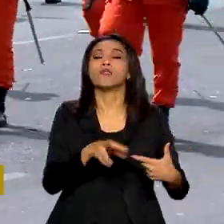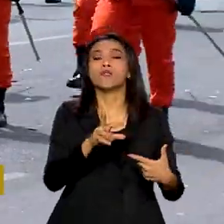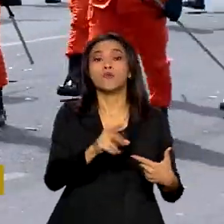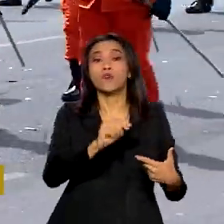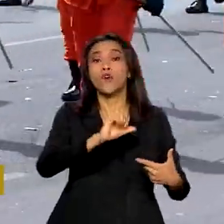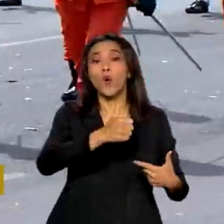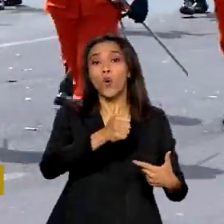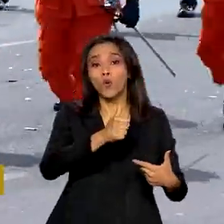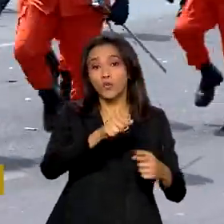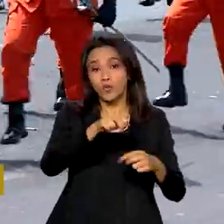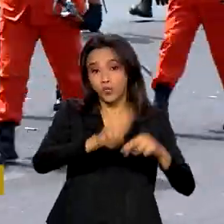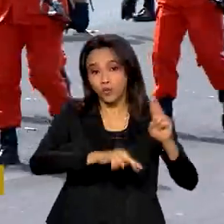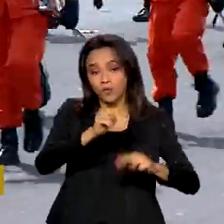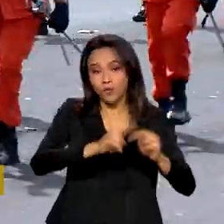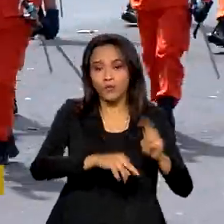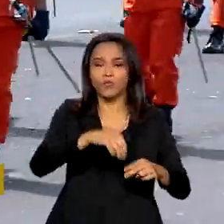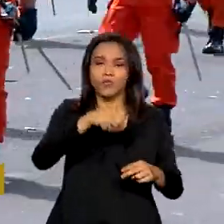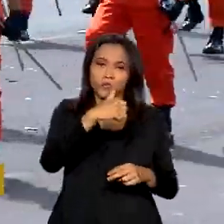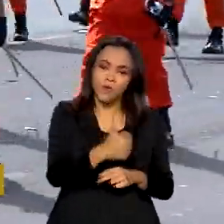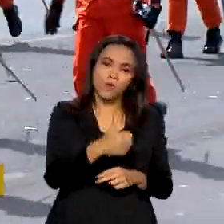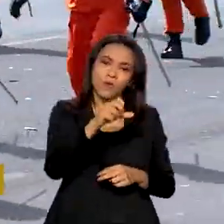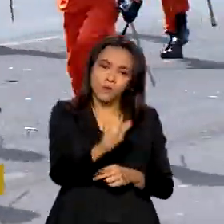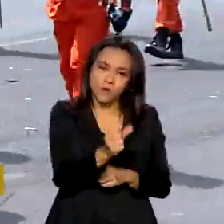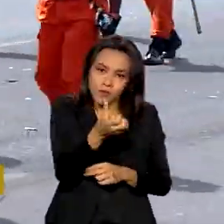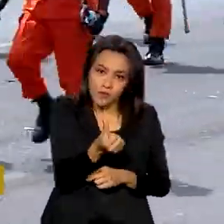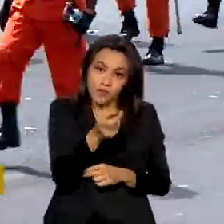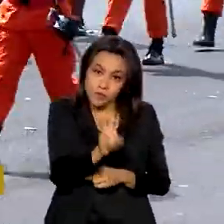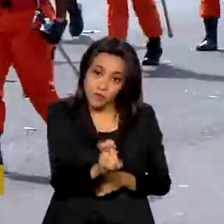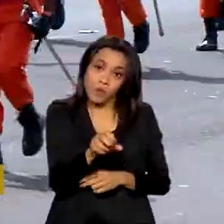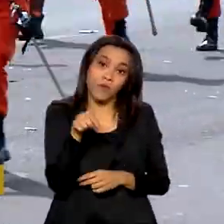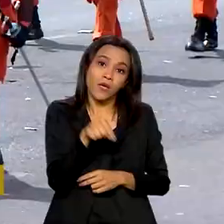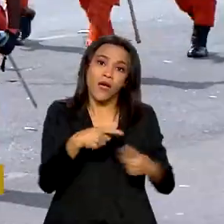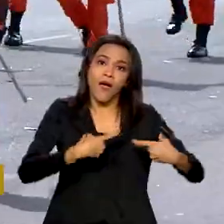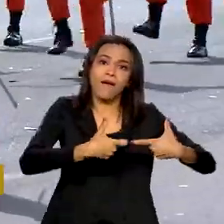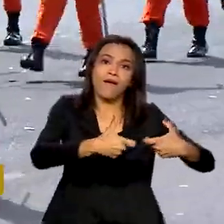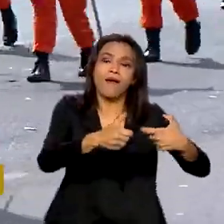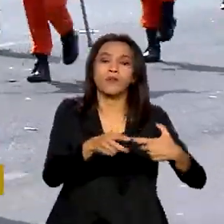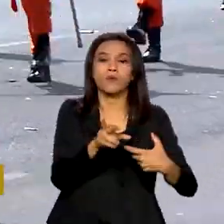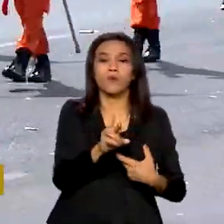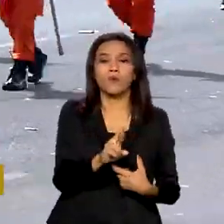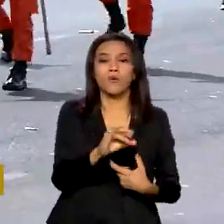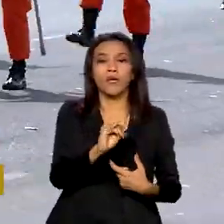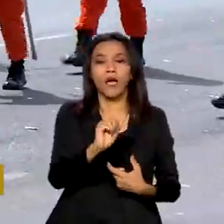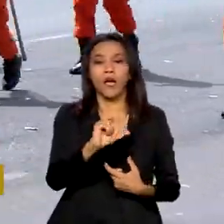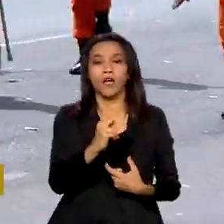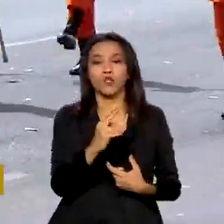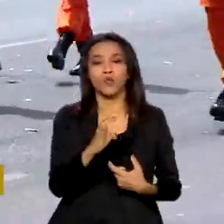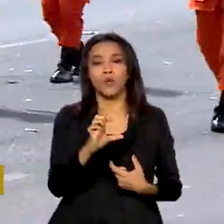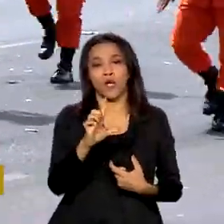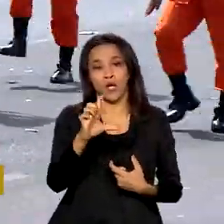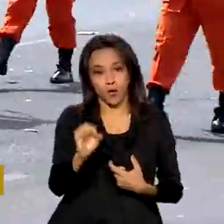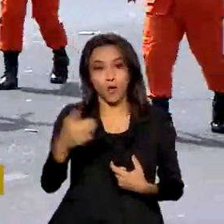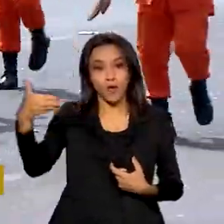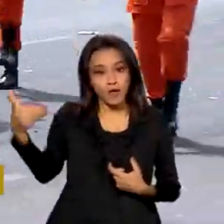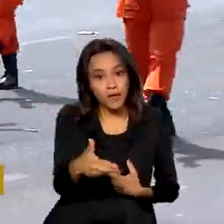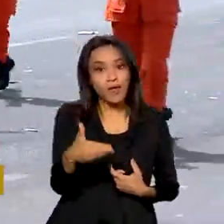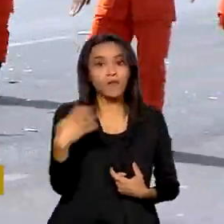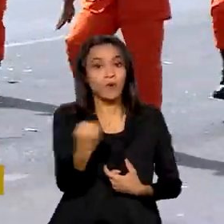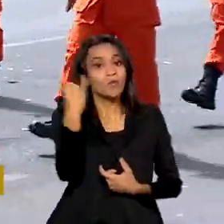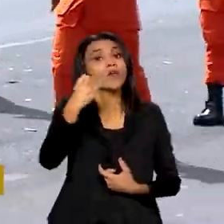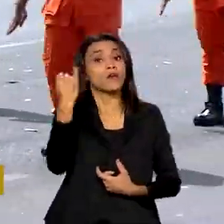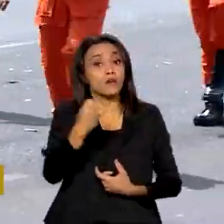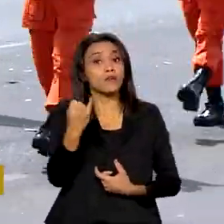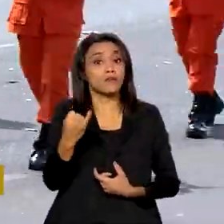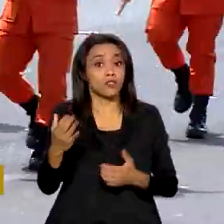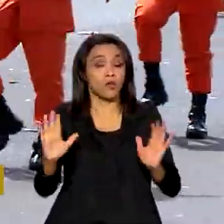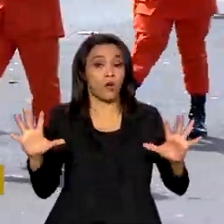11 de junho de 1865, que inclusive é a data magna da Marinha do Brasil. E nessa batalha